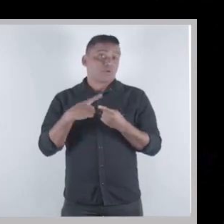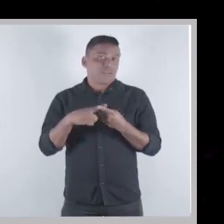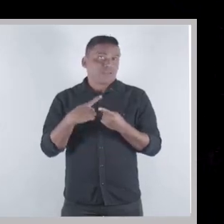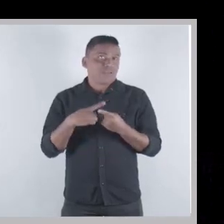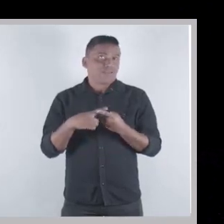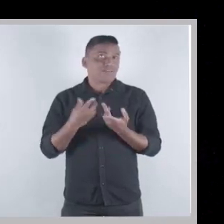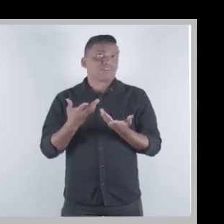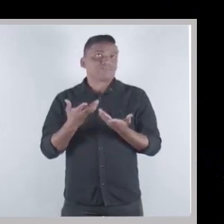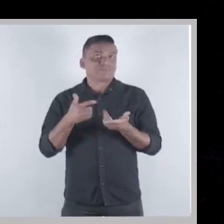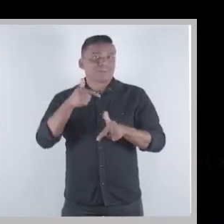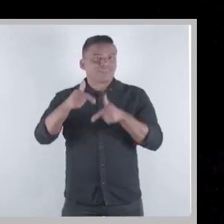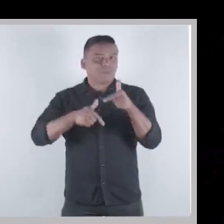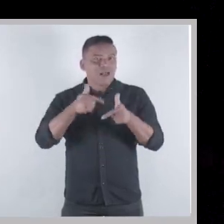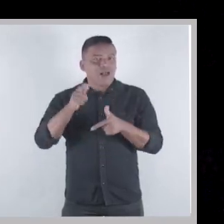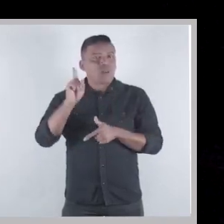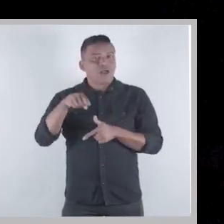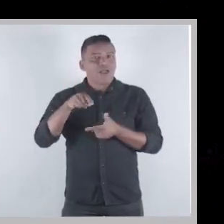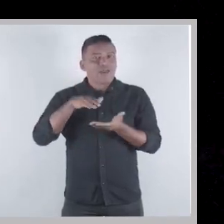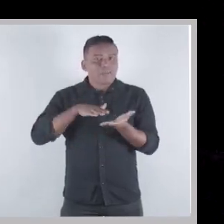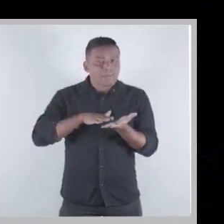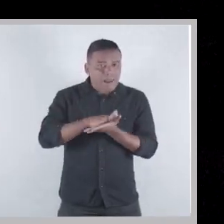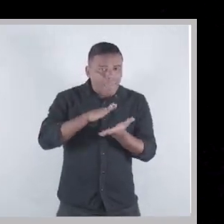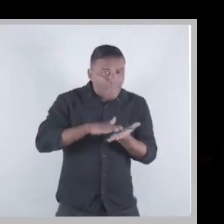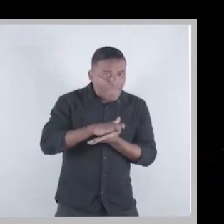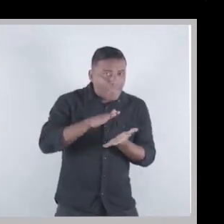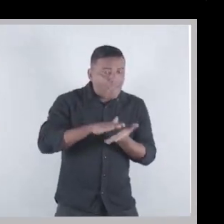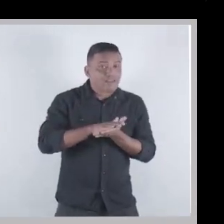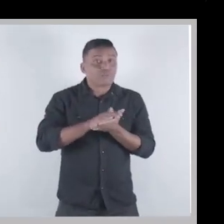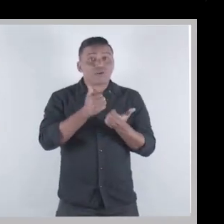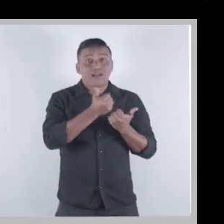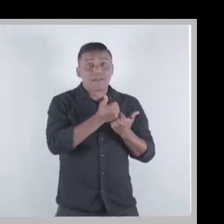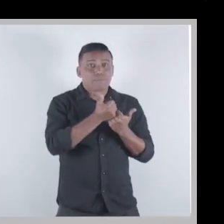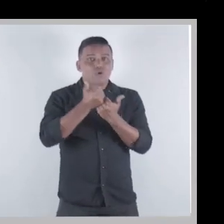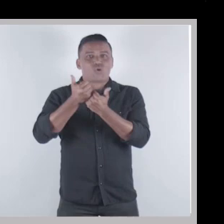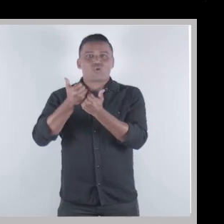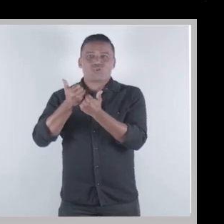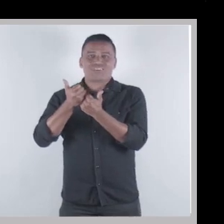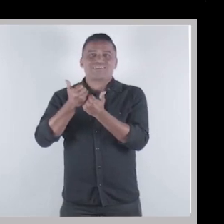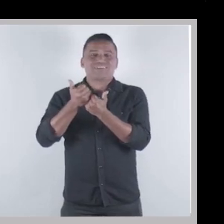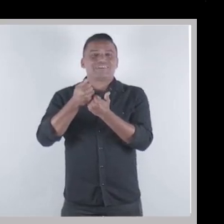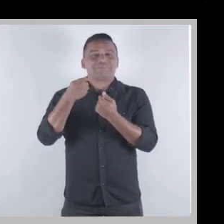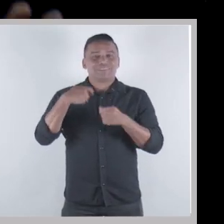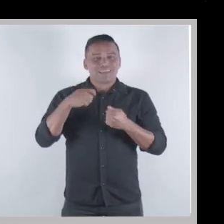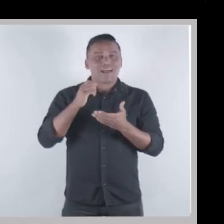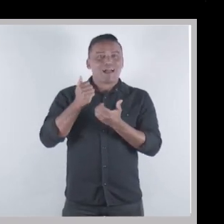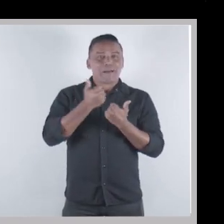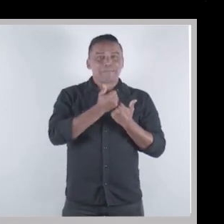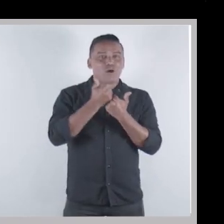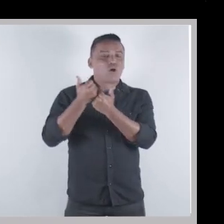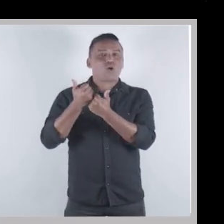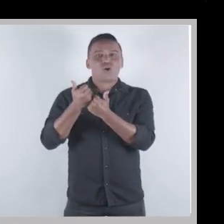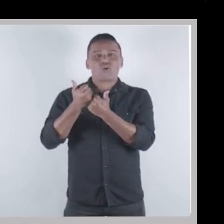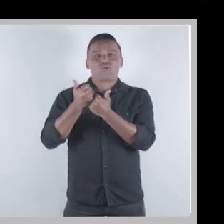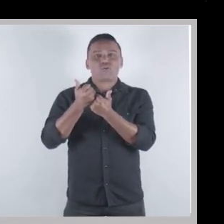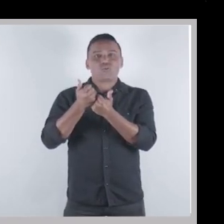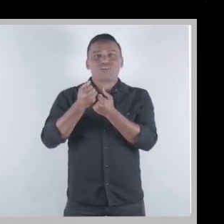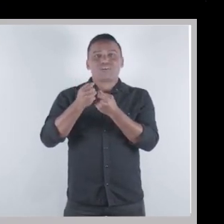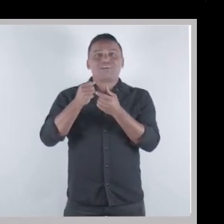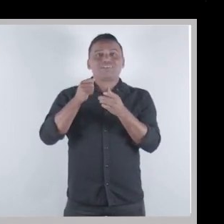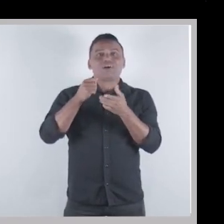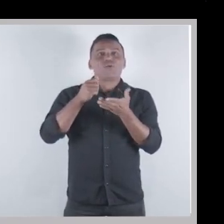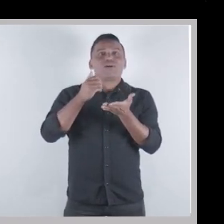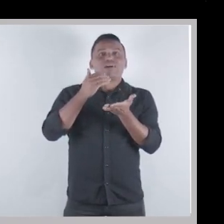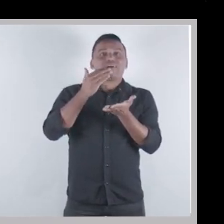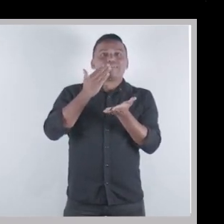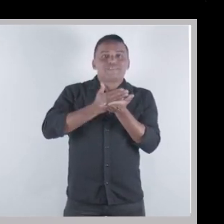só pode ser impresso e realizado com apoio por meio de um financiamento coletivo que